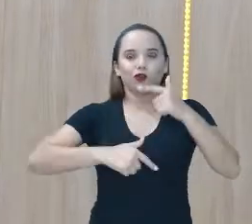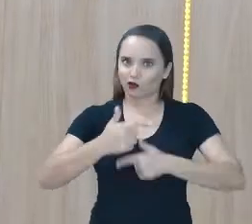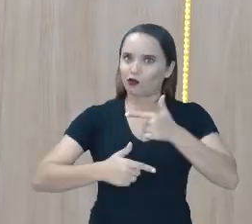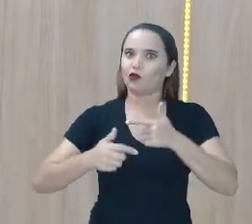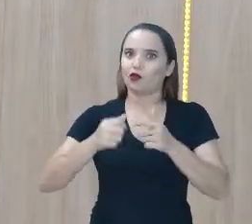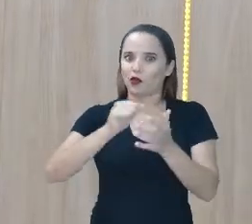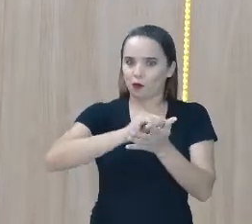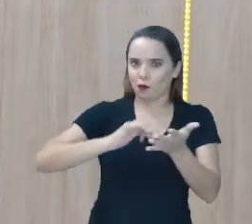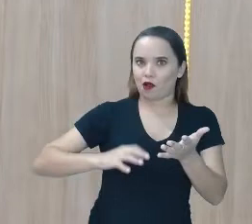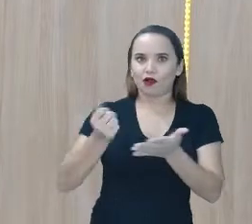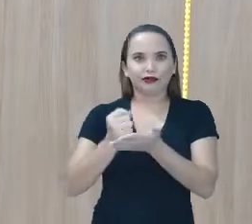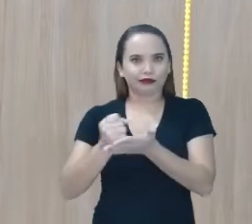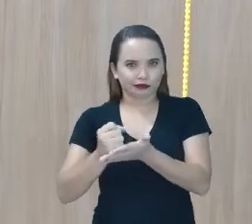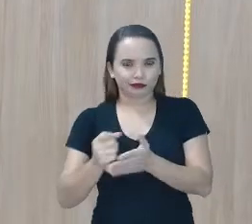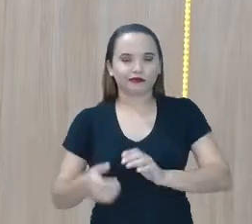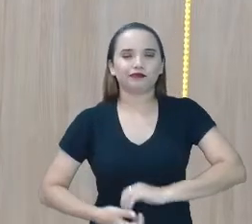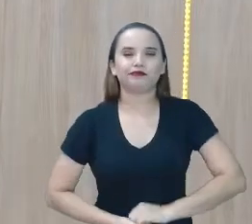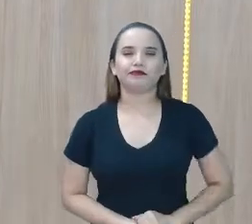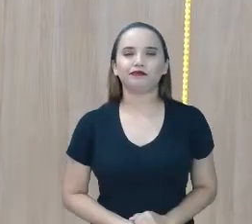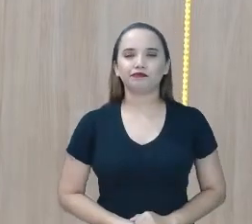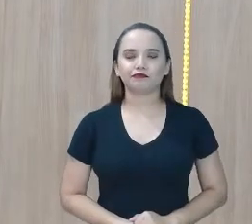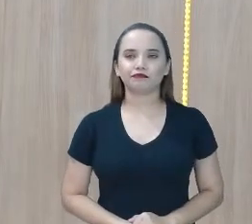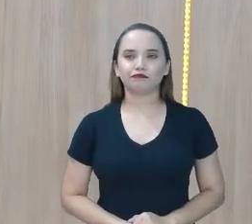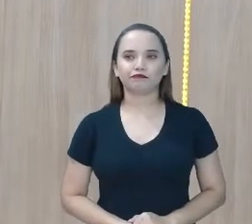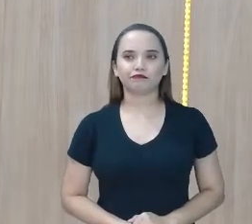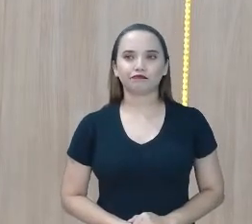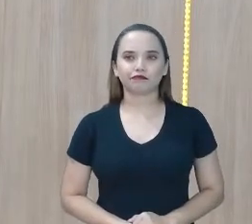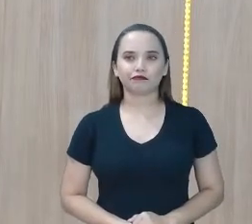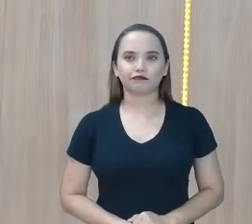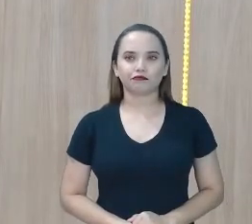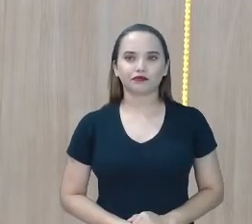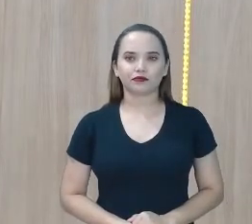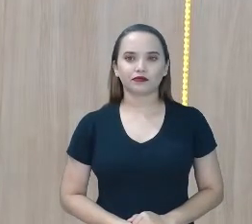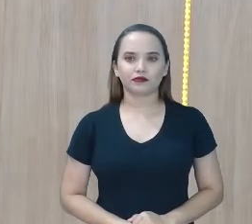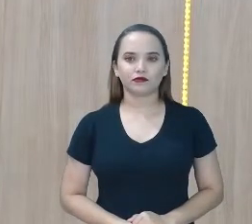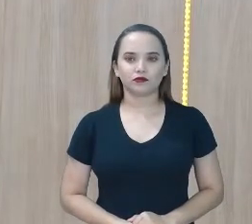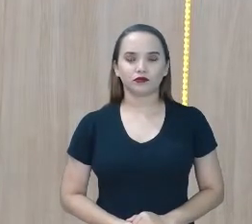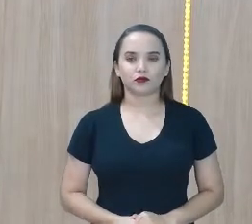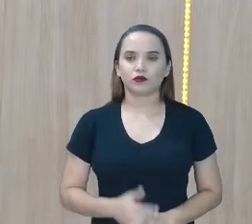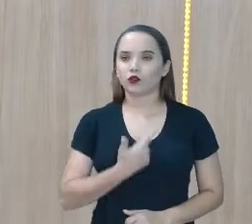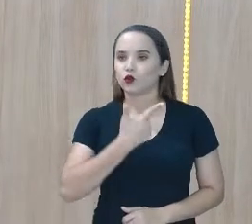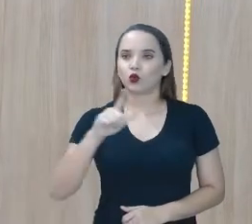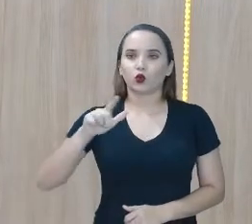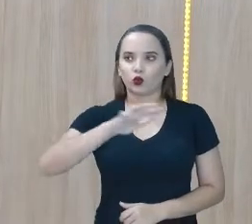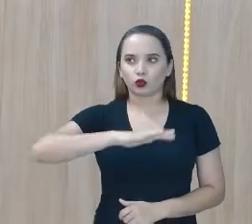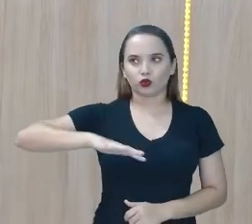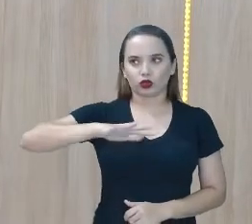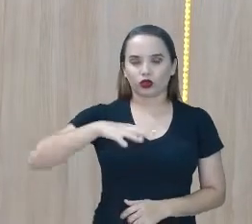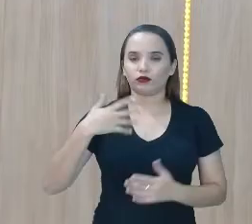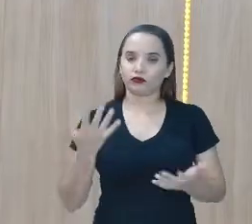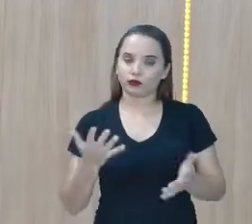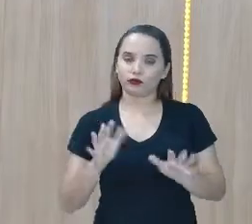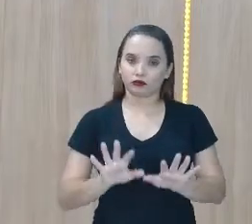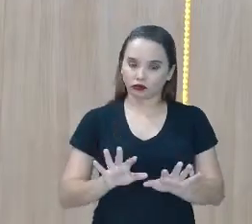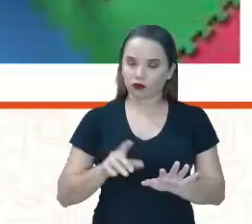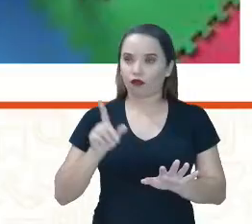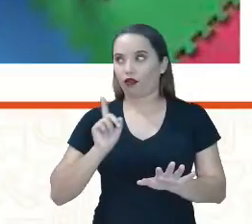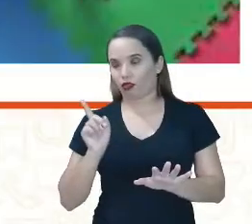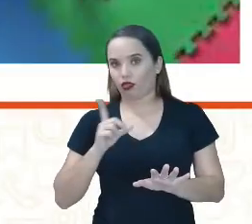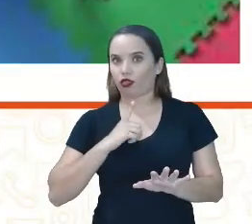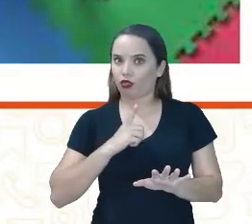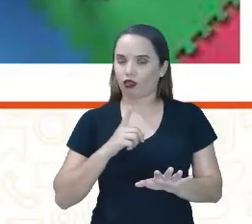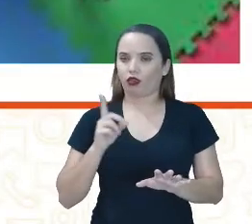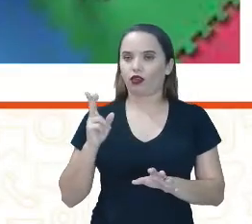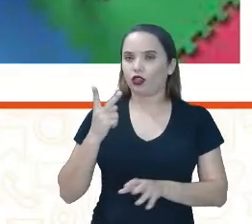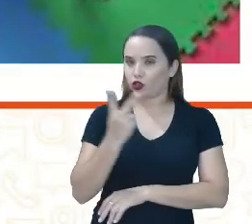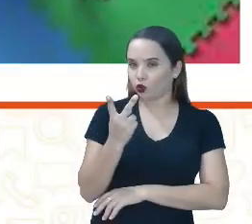brincadeiras para trabalhar a equilibração. Outra área, assim, a gente tem a equilibração,